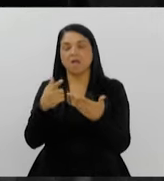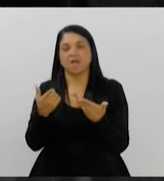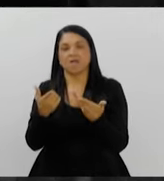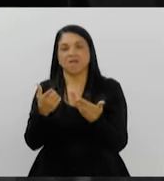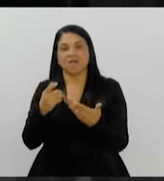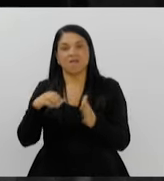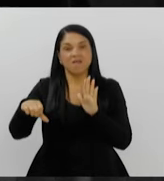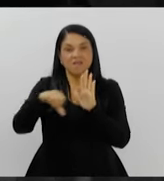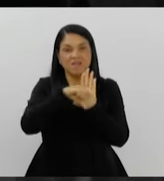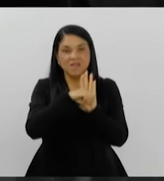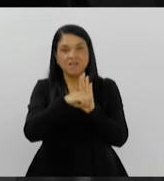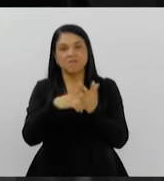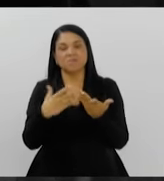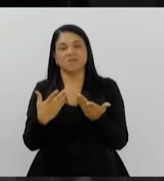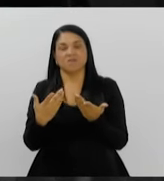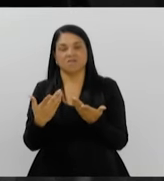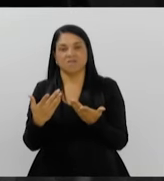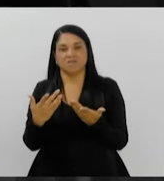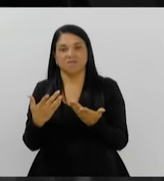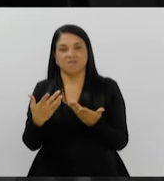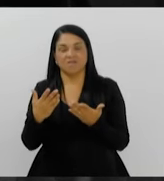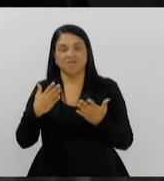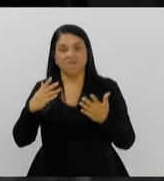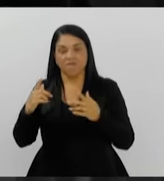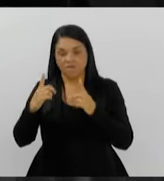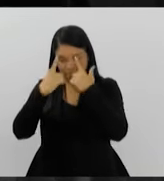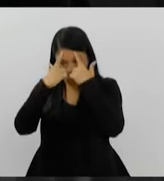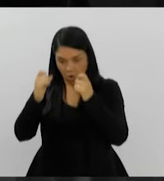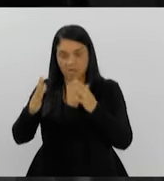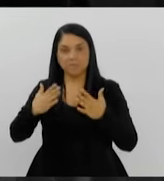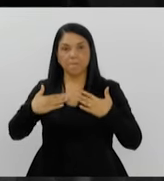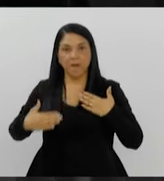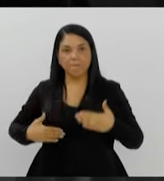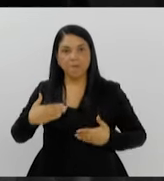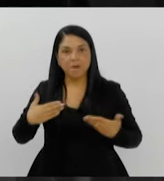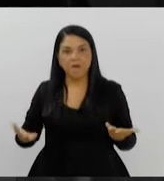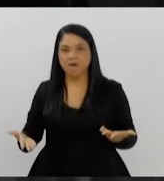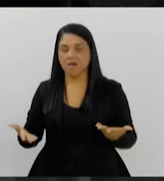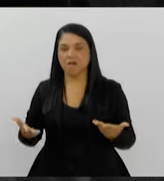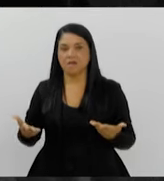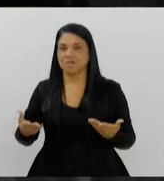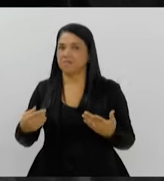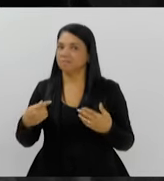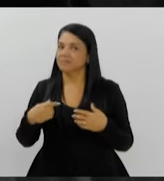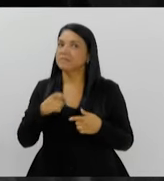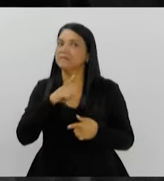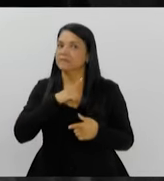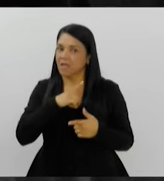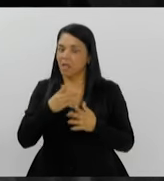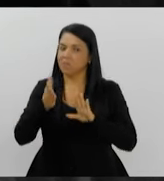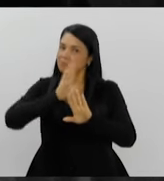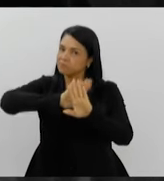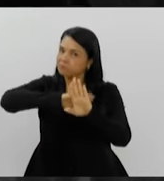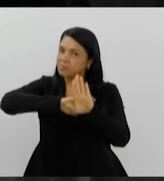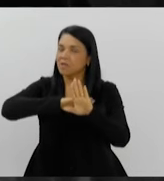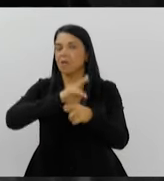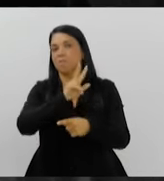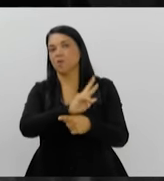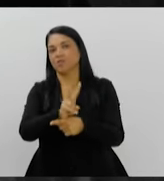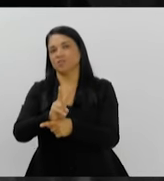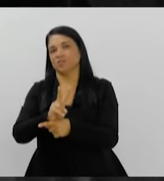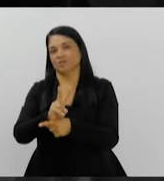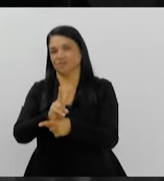crimes contra honra violência física Alguém tem que dar Guarida a ele ninguém é